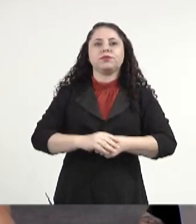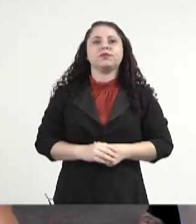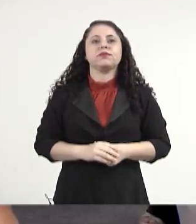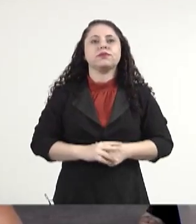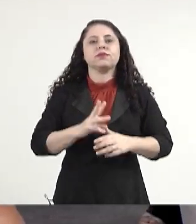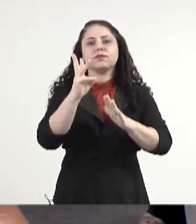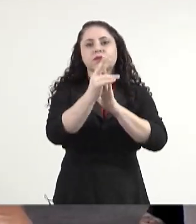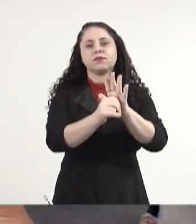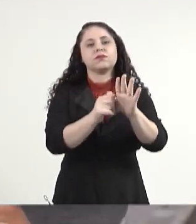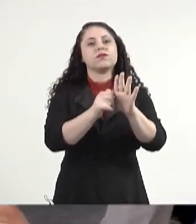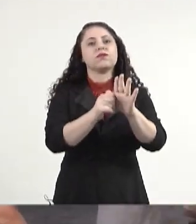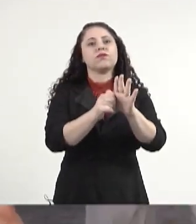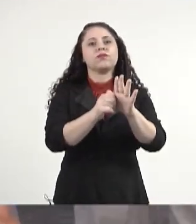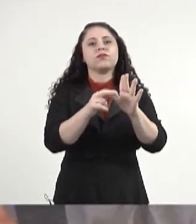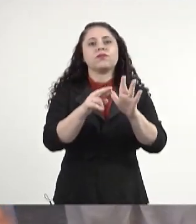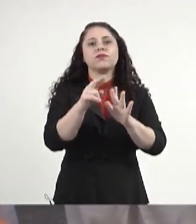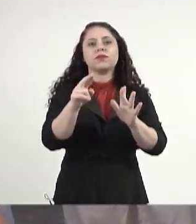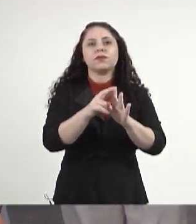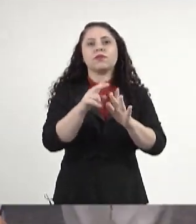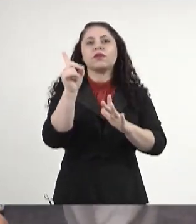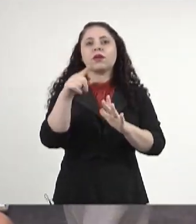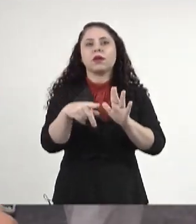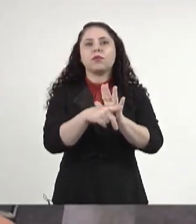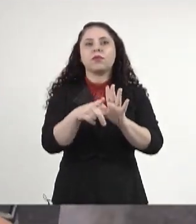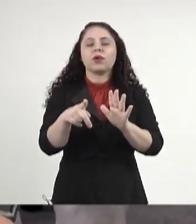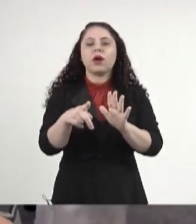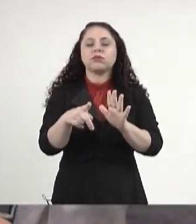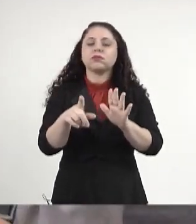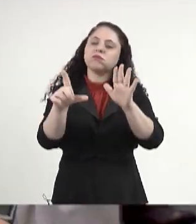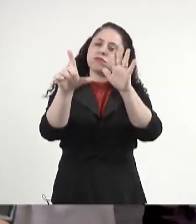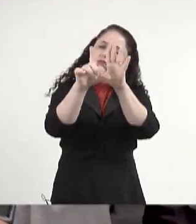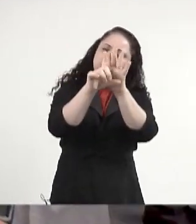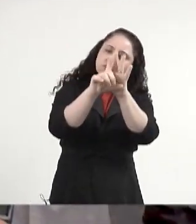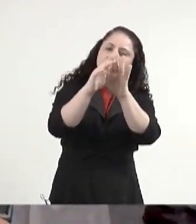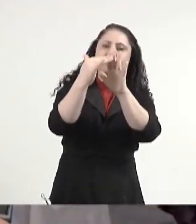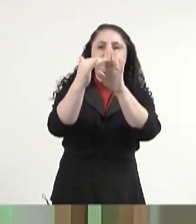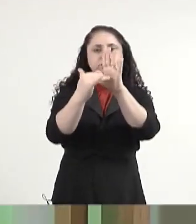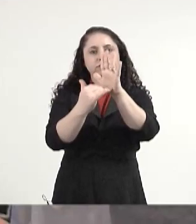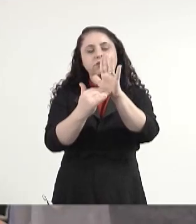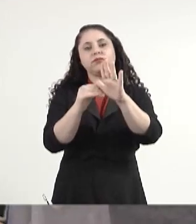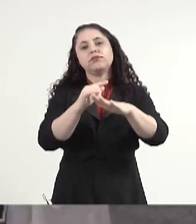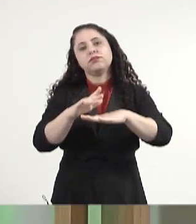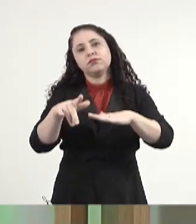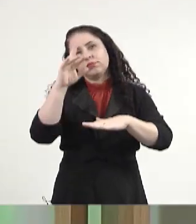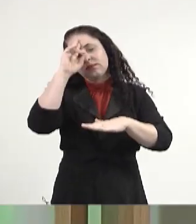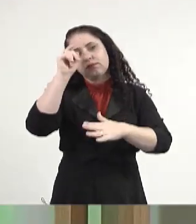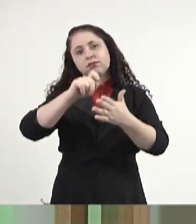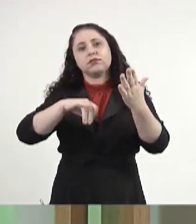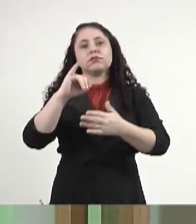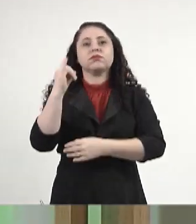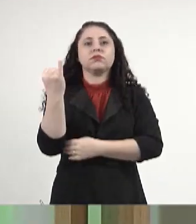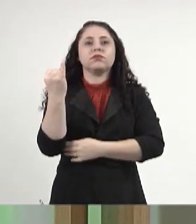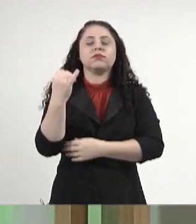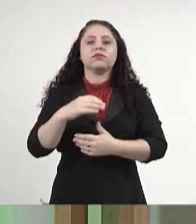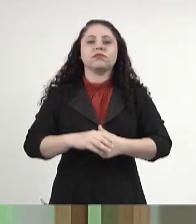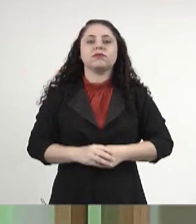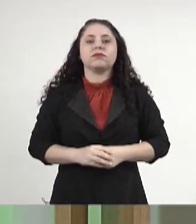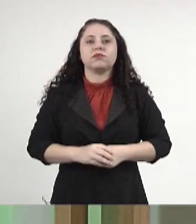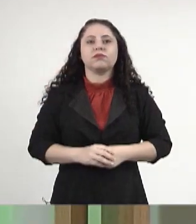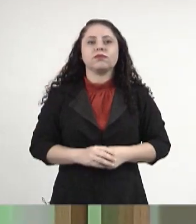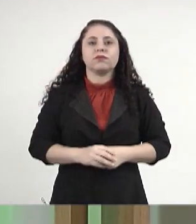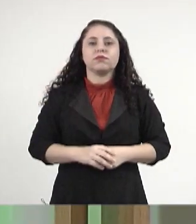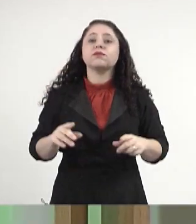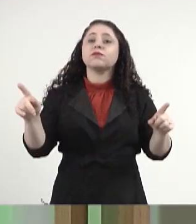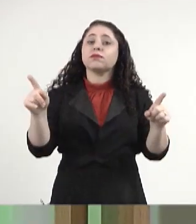É um projeto de resolução da mesa de diretores, segue a legalidade, todos os incentivos fiscais.